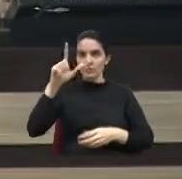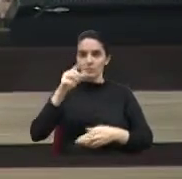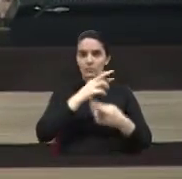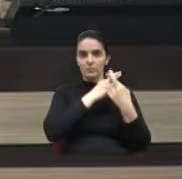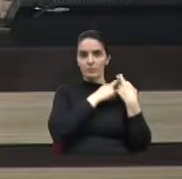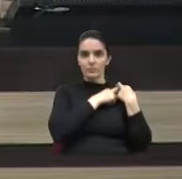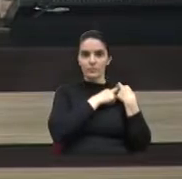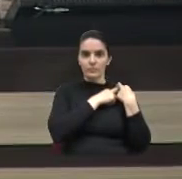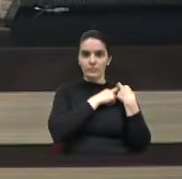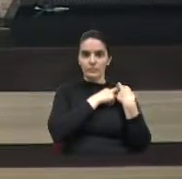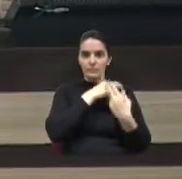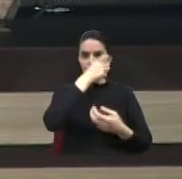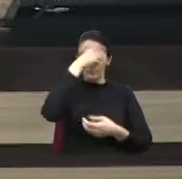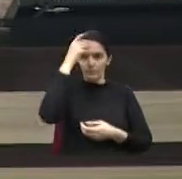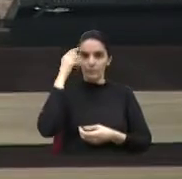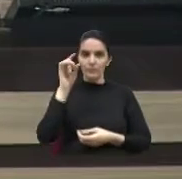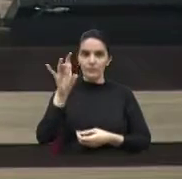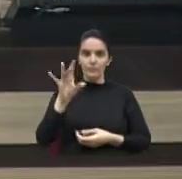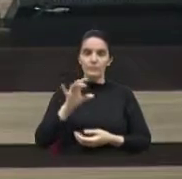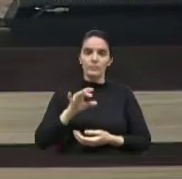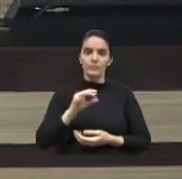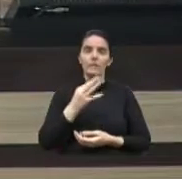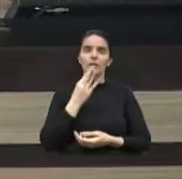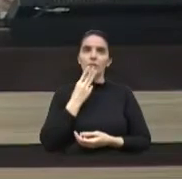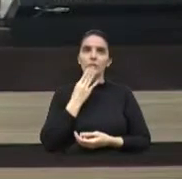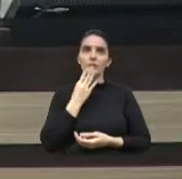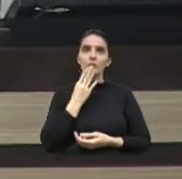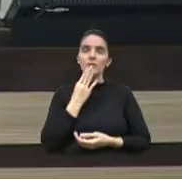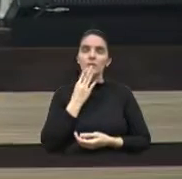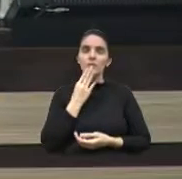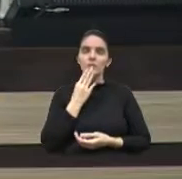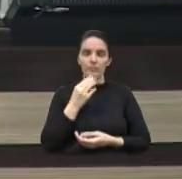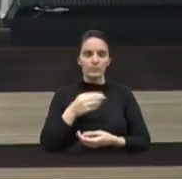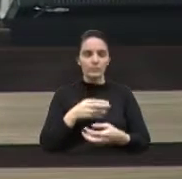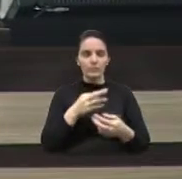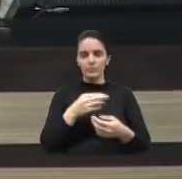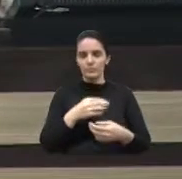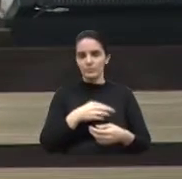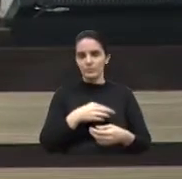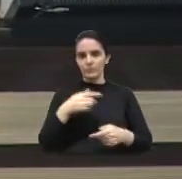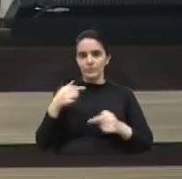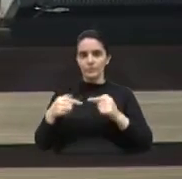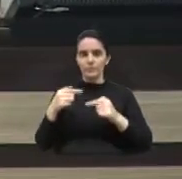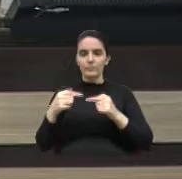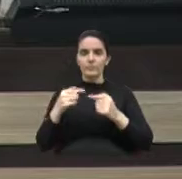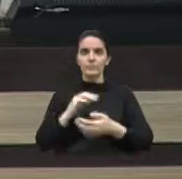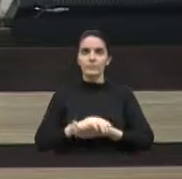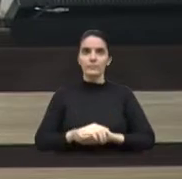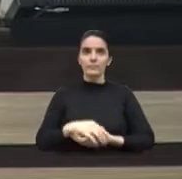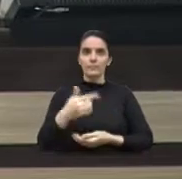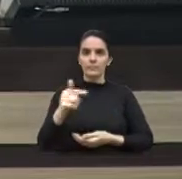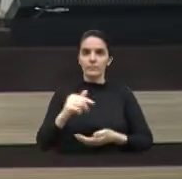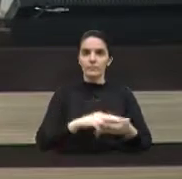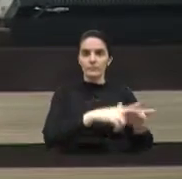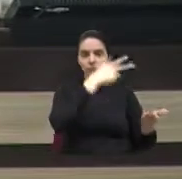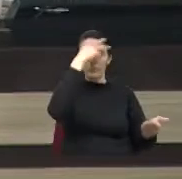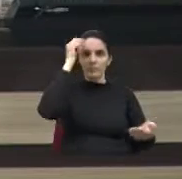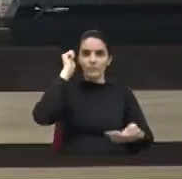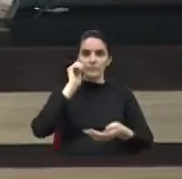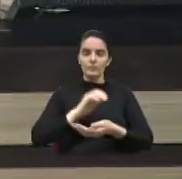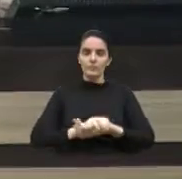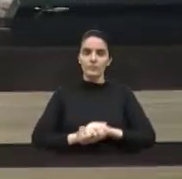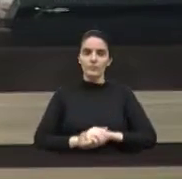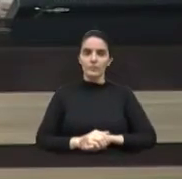Wagner de Souza Rodrigues Costa, Vaguinho da Santa Luzia. Em discussão. Não havendo, ao Executivo.